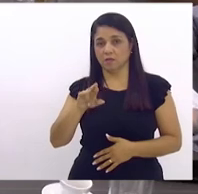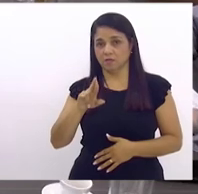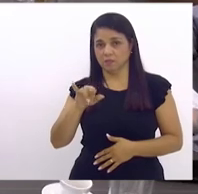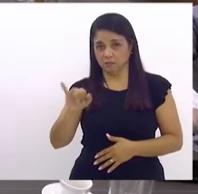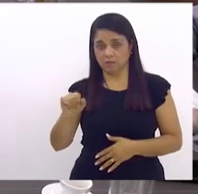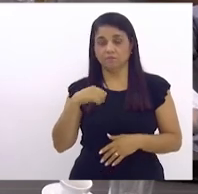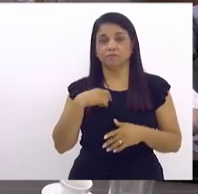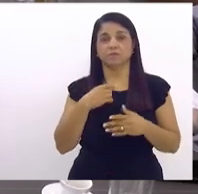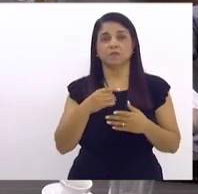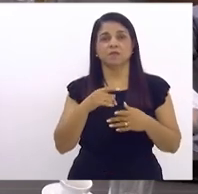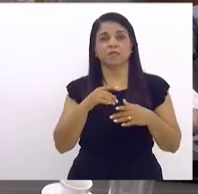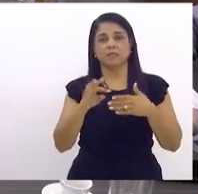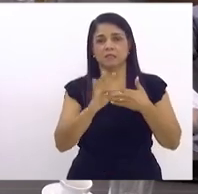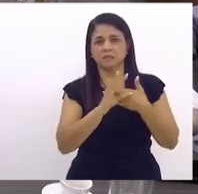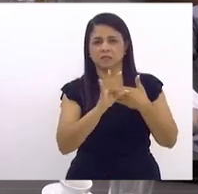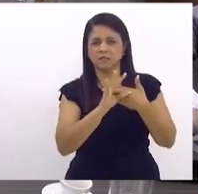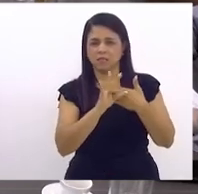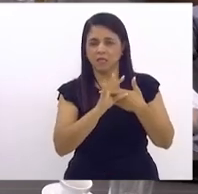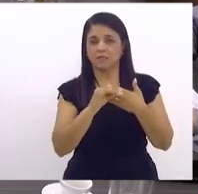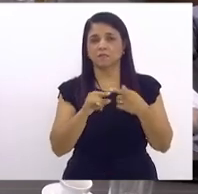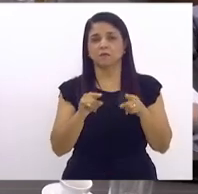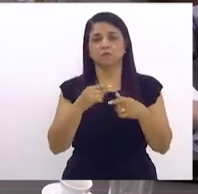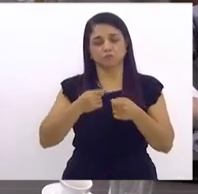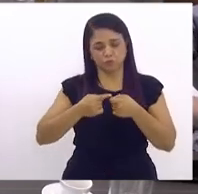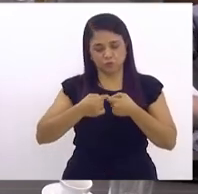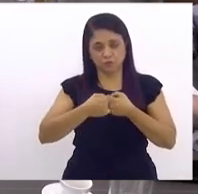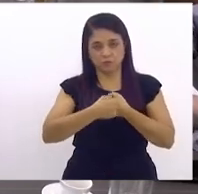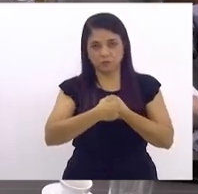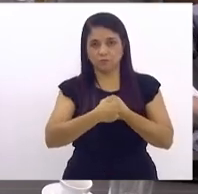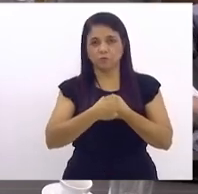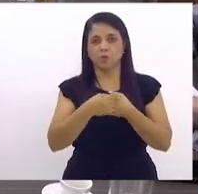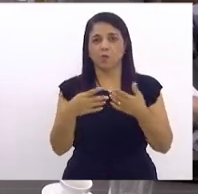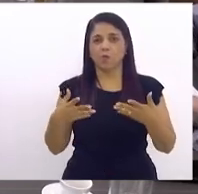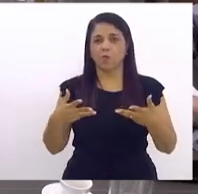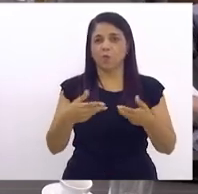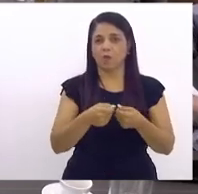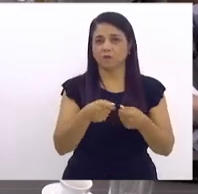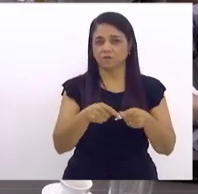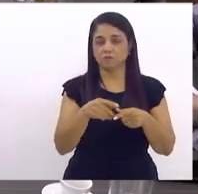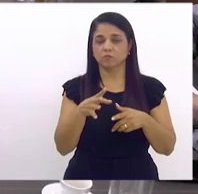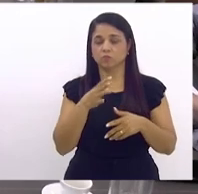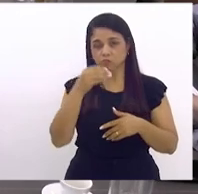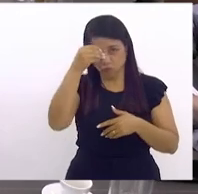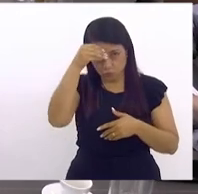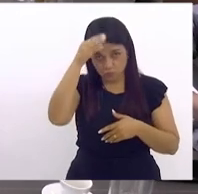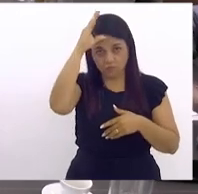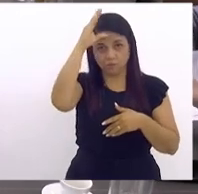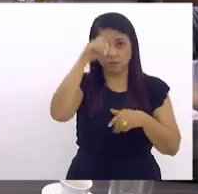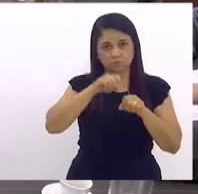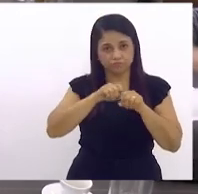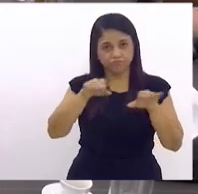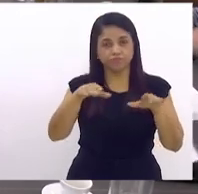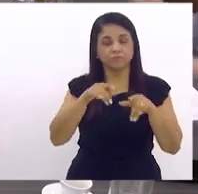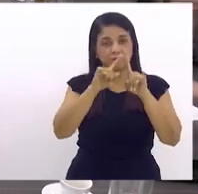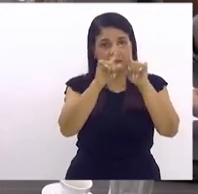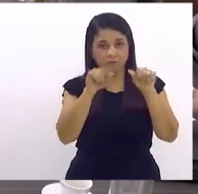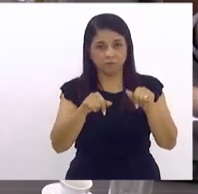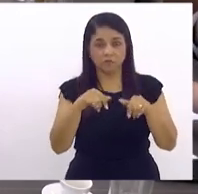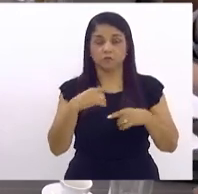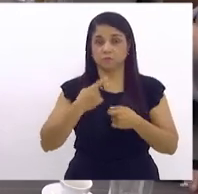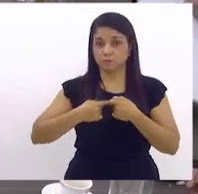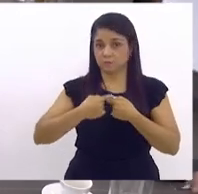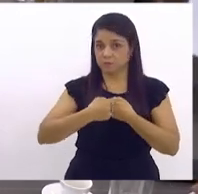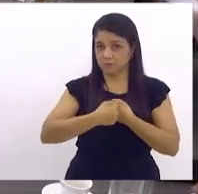técnica ofertada pelo Estado do Rio de Janeiro aos municípios para a qualificação e multiplicação do conhecimento de servidores municipais para